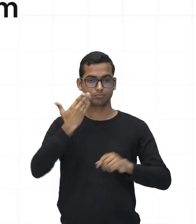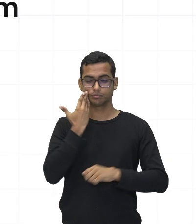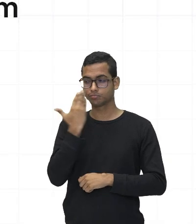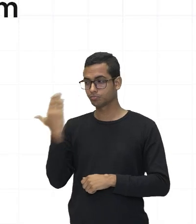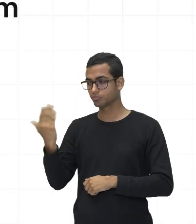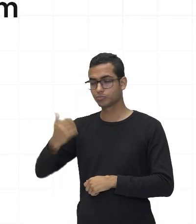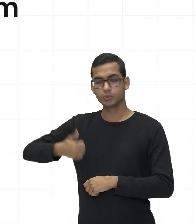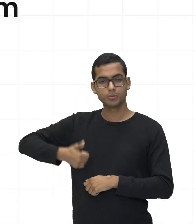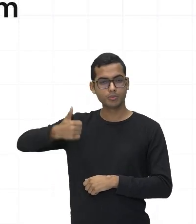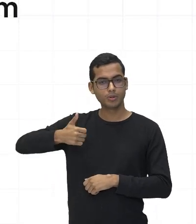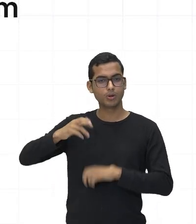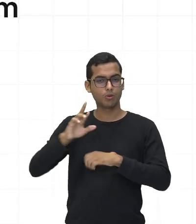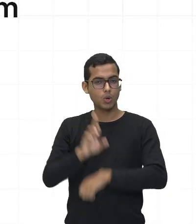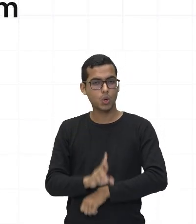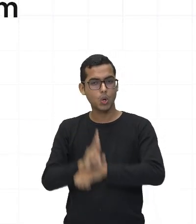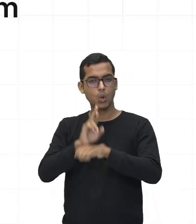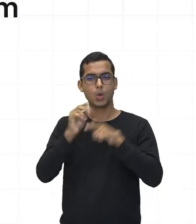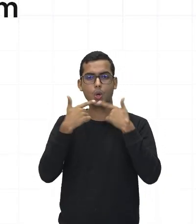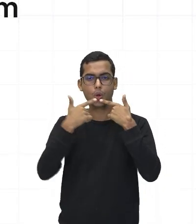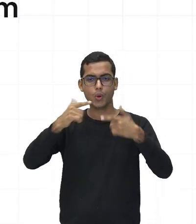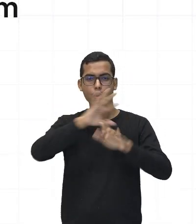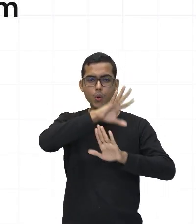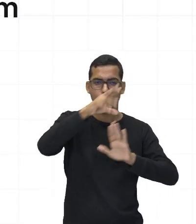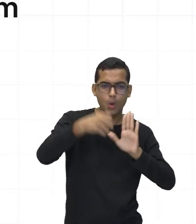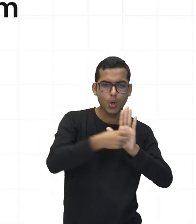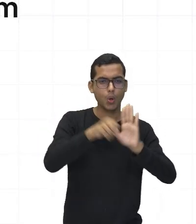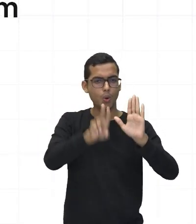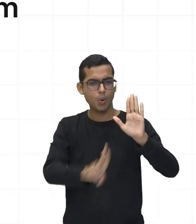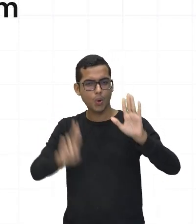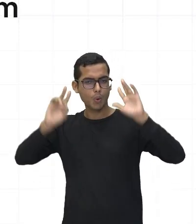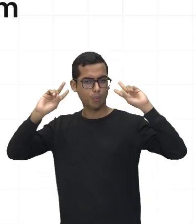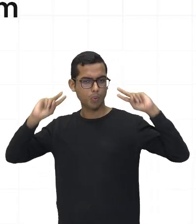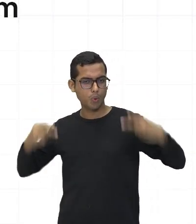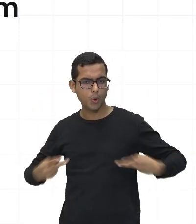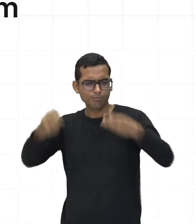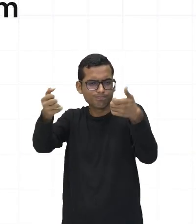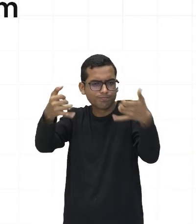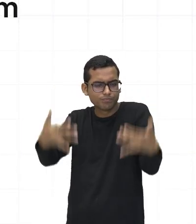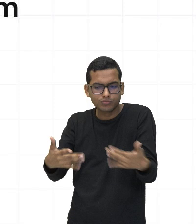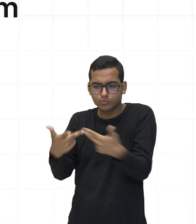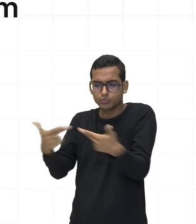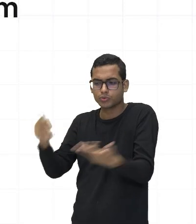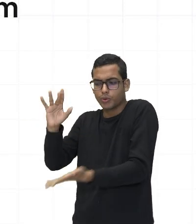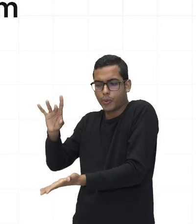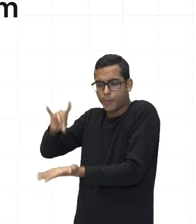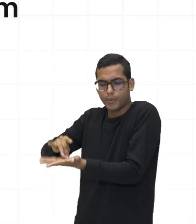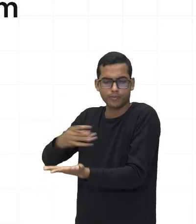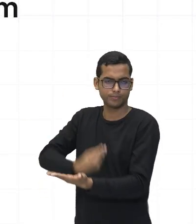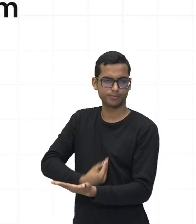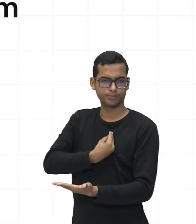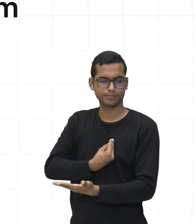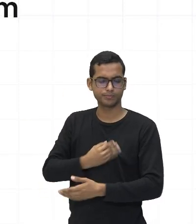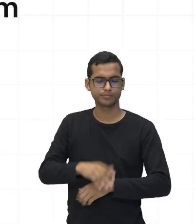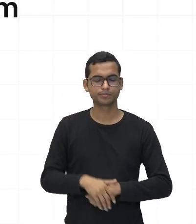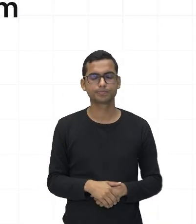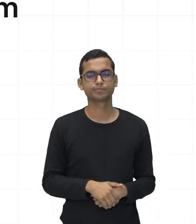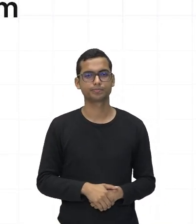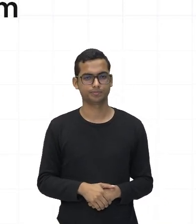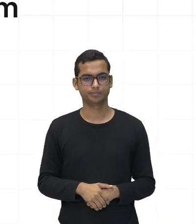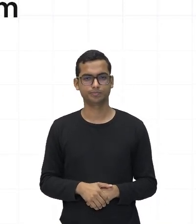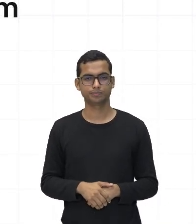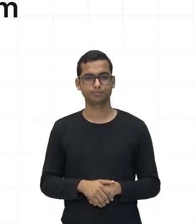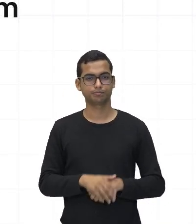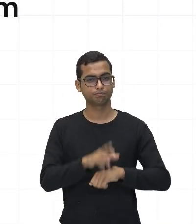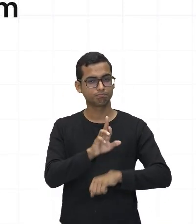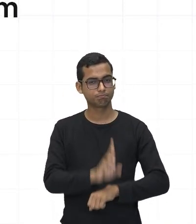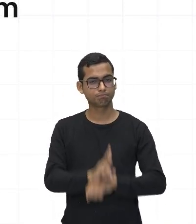simbólica utilizado pelos seres humanos para explicar a realidade. O mito ele é um recurso